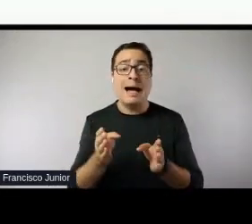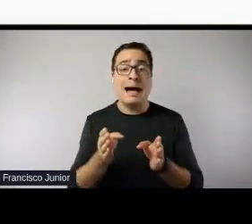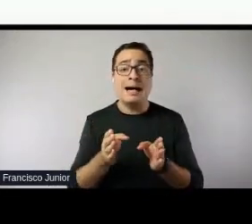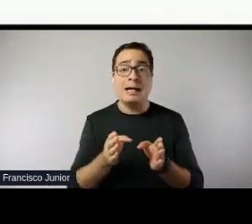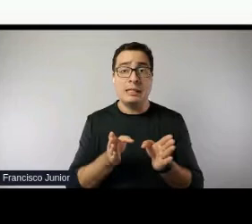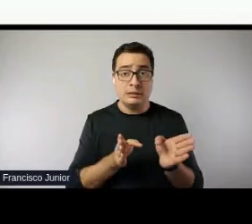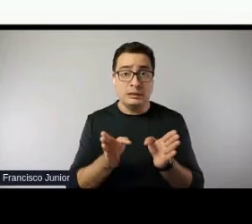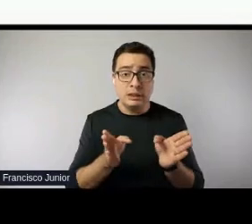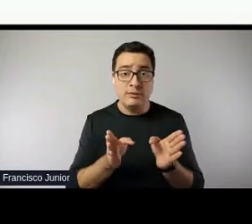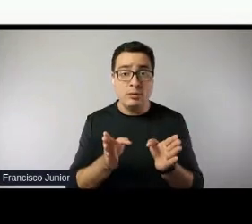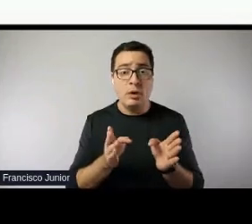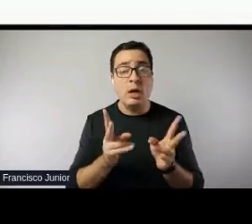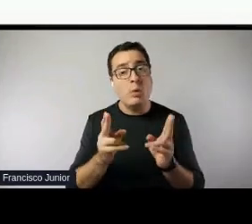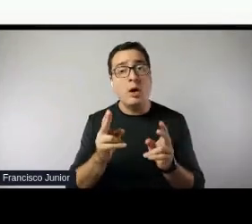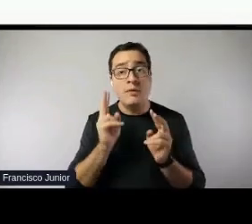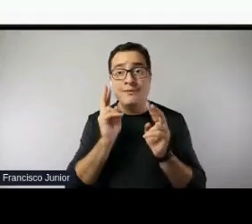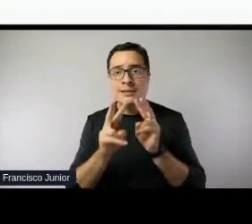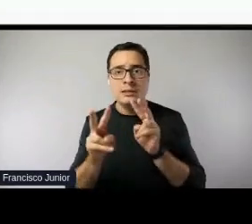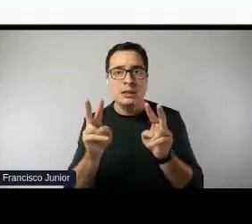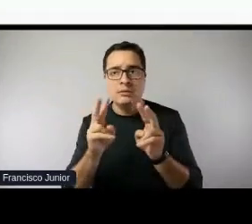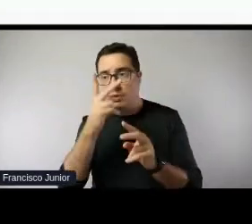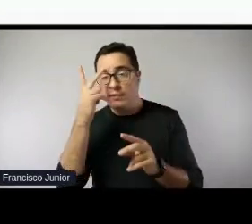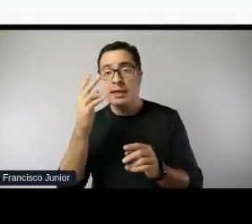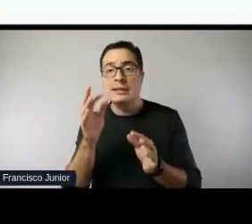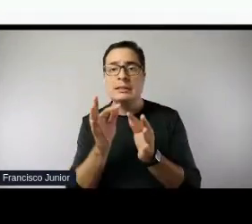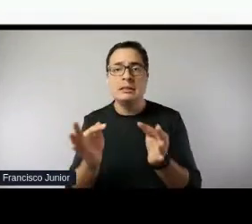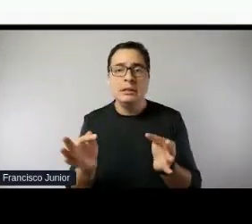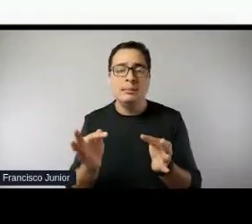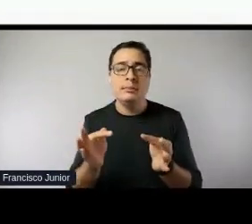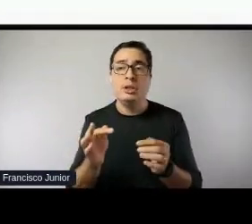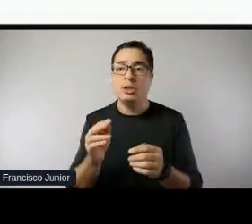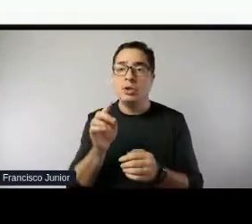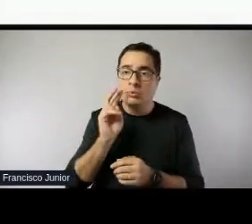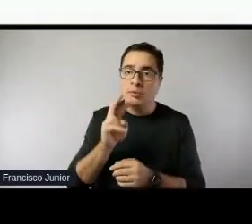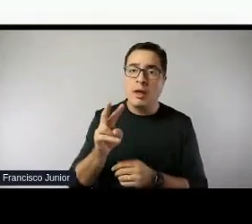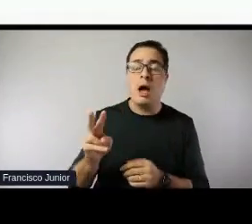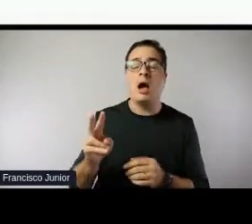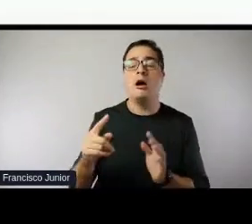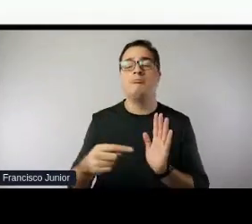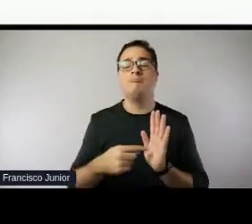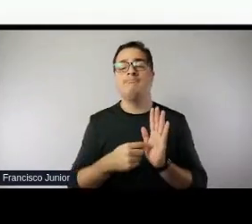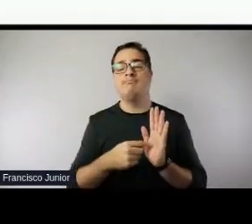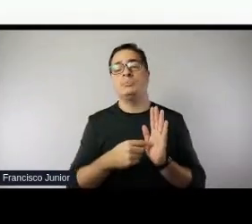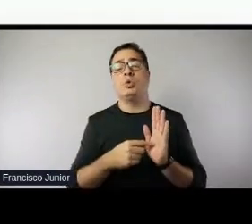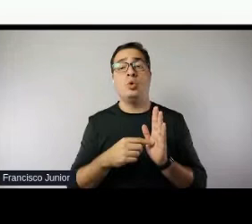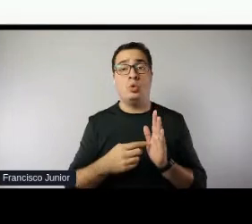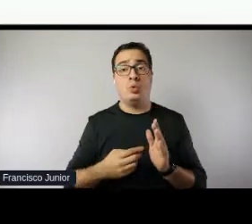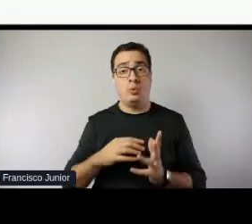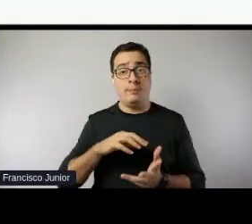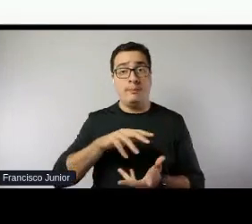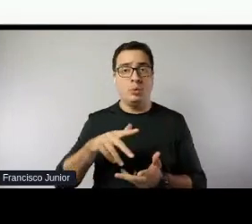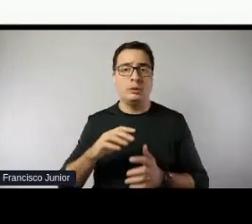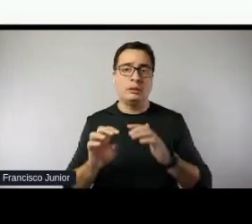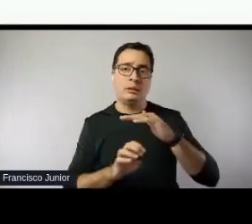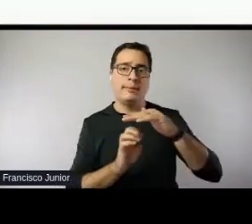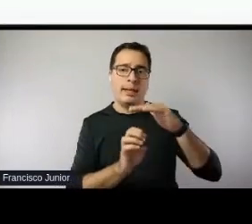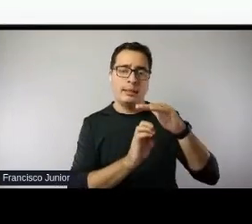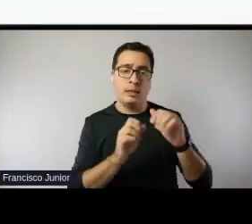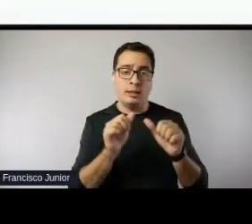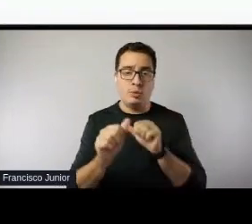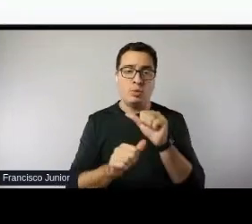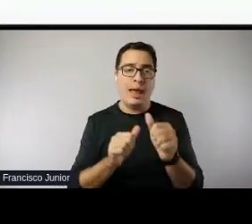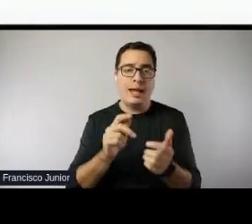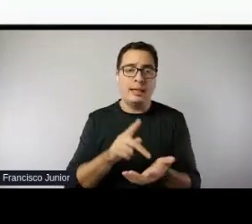como deixar visível, né? Como deixar simples e algo que toque mesmo, né? O mundo corporativo é o que mude essa realidade,